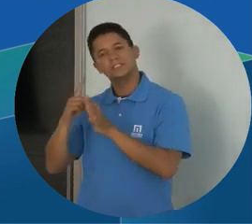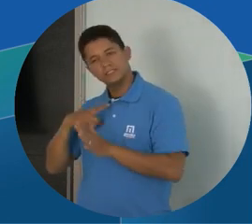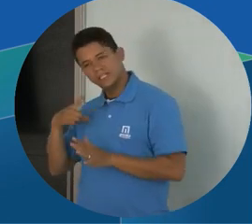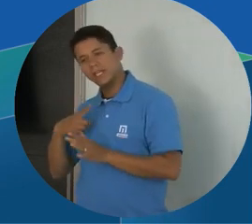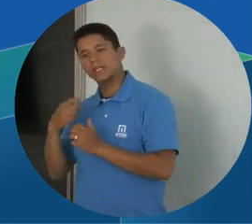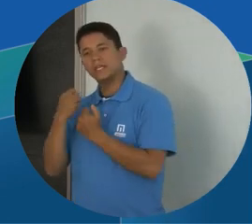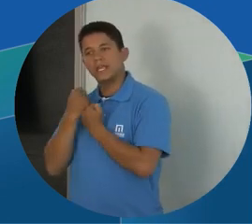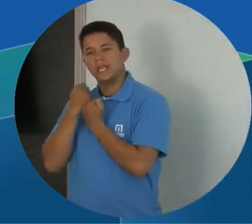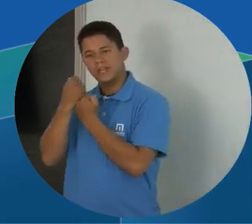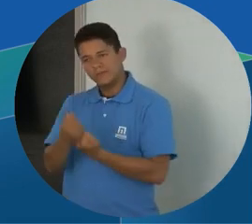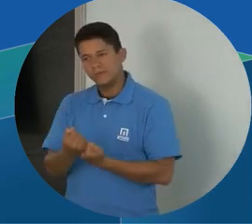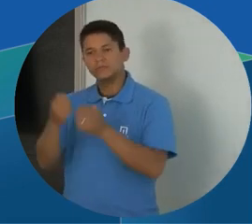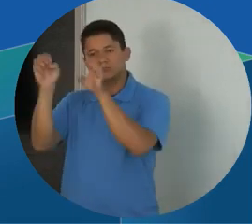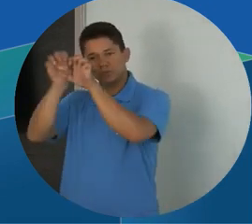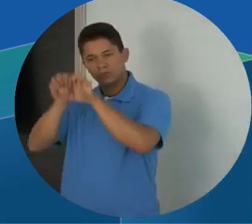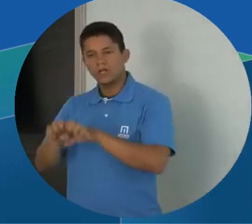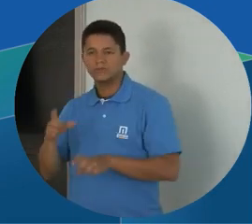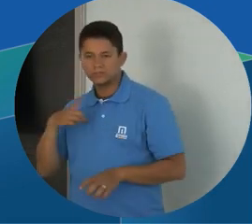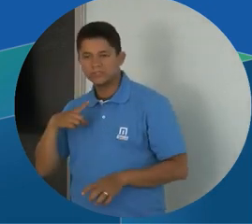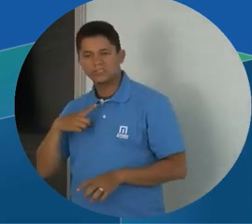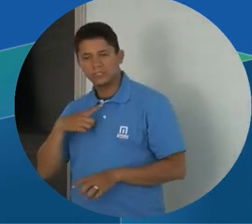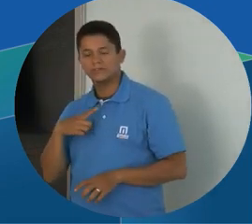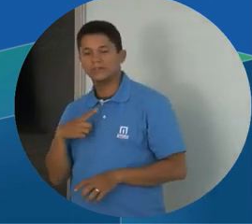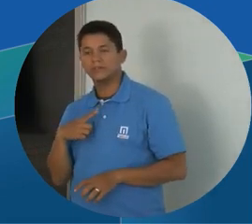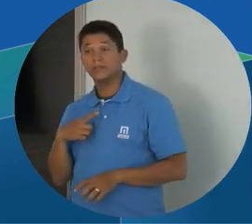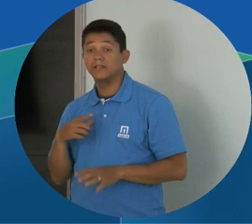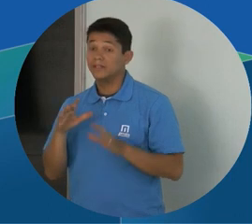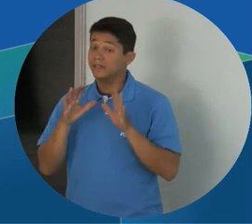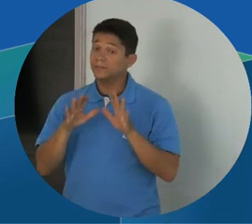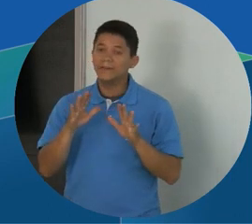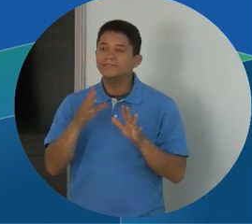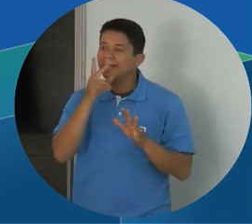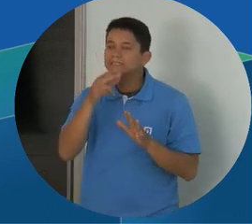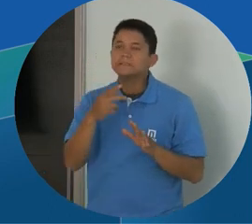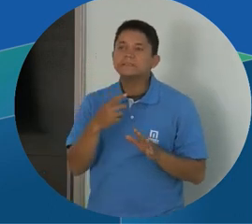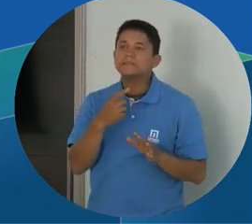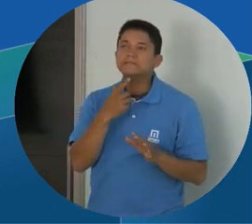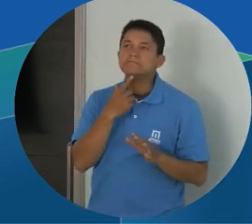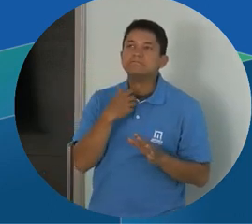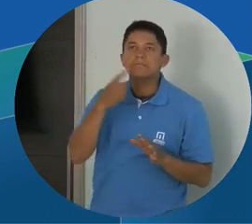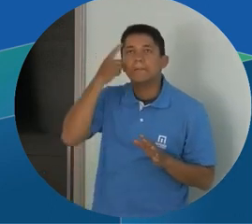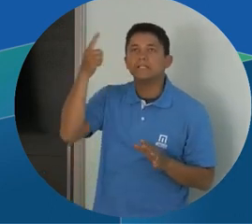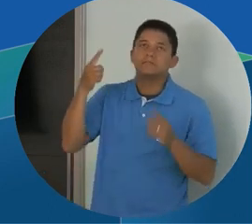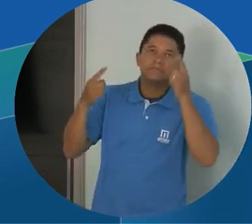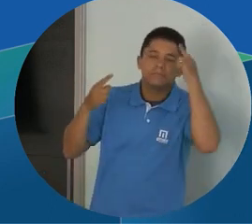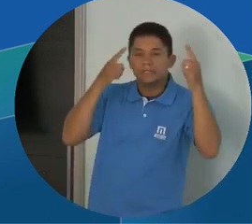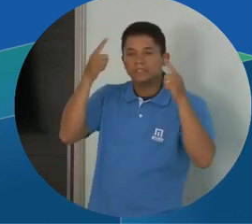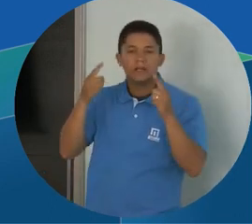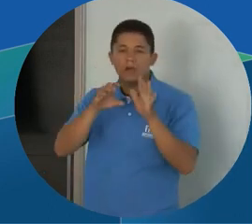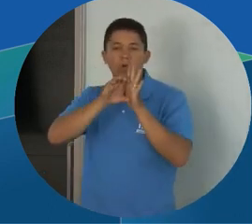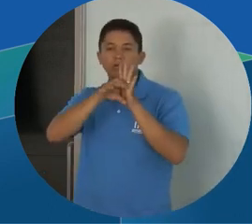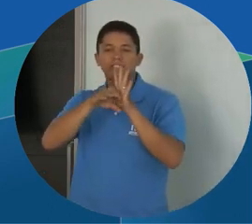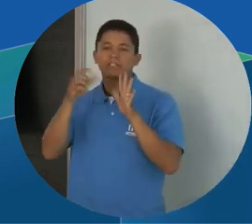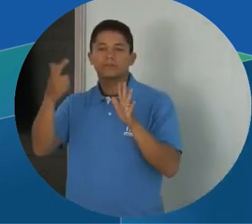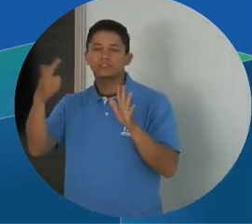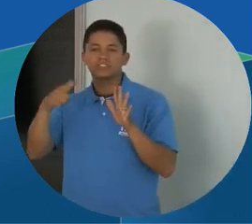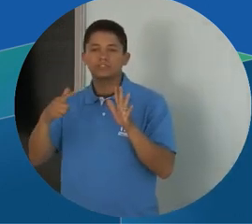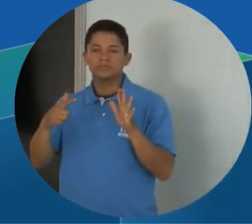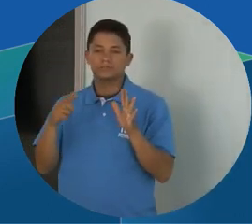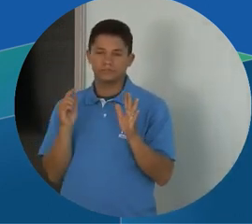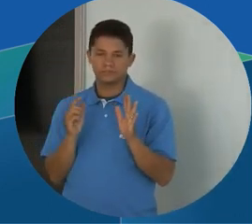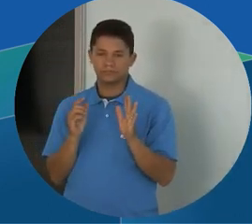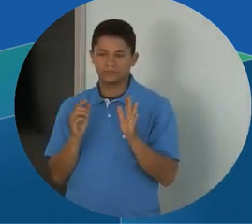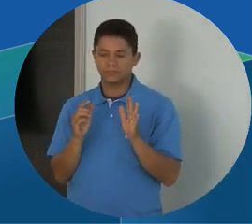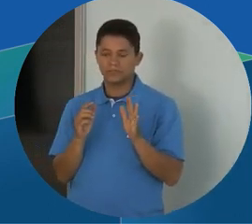pessoas faziam reforço estrutural antes disso, mas faziam por intuição, né? Não tinha esse conceito, né? Projetos